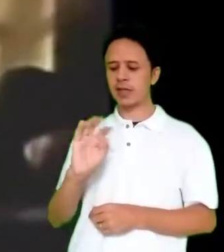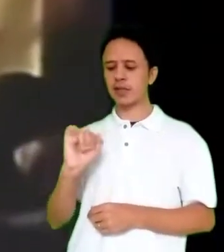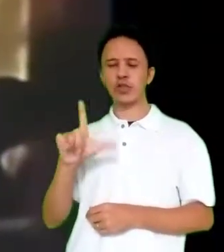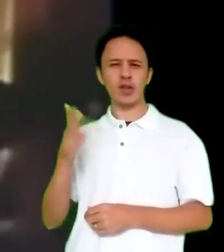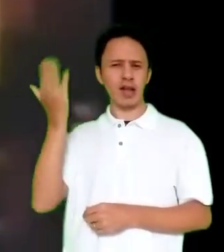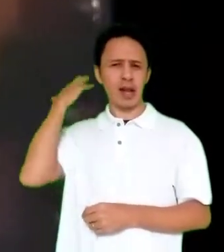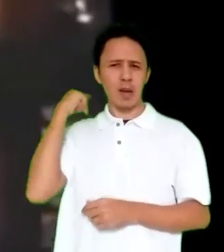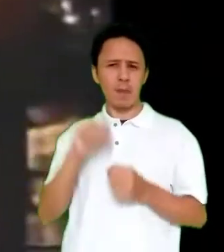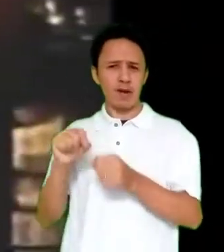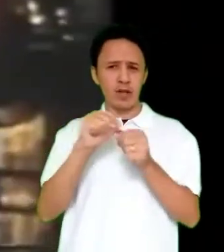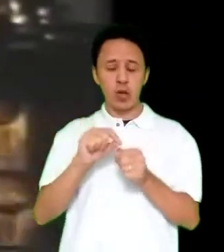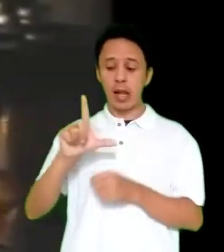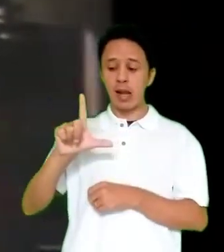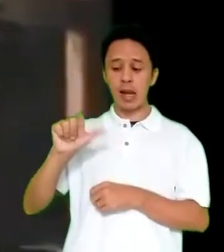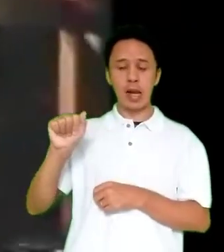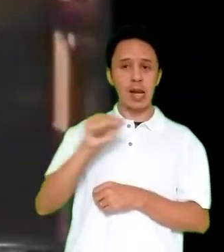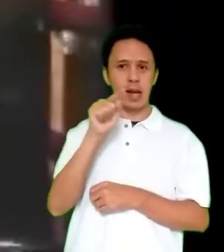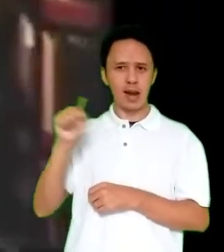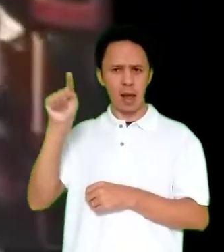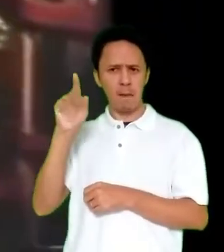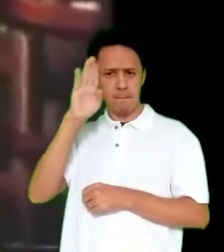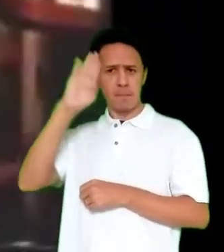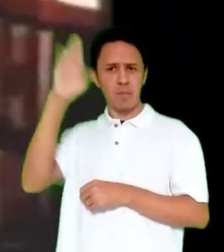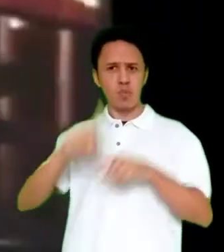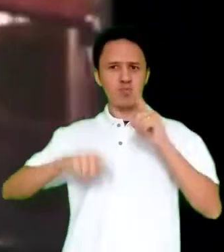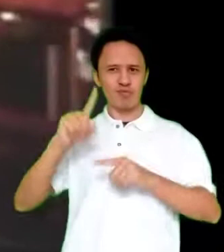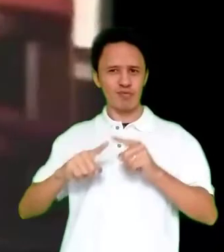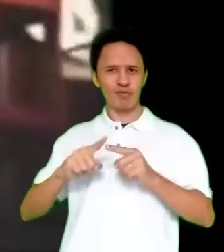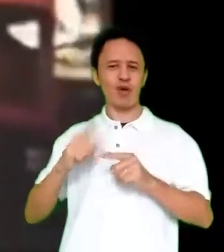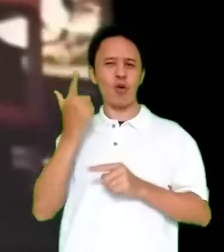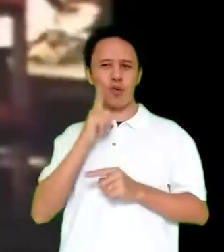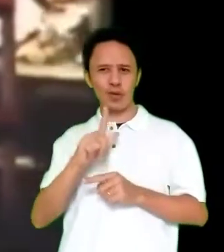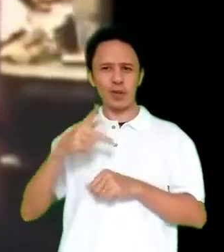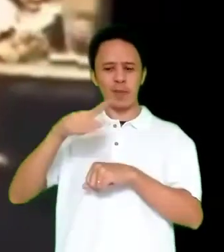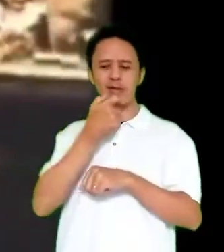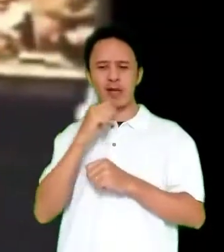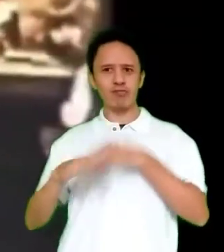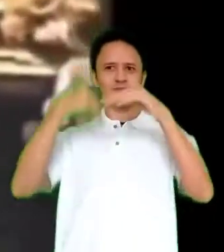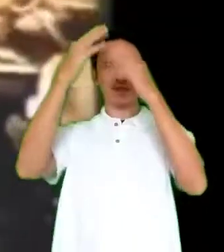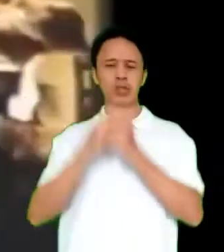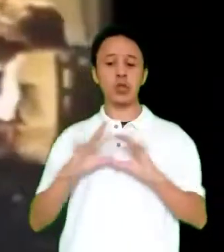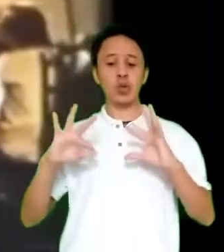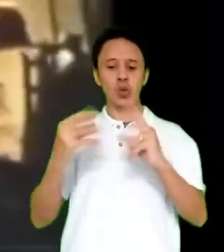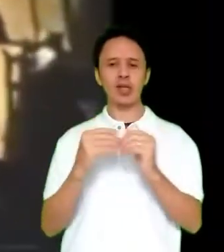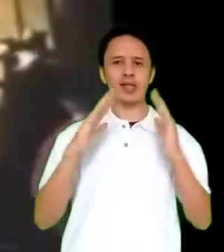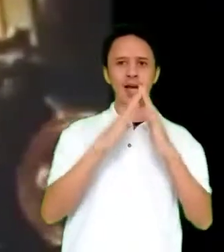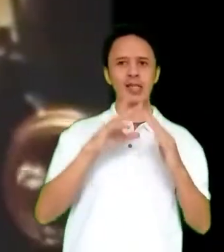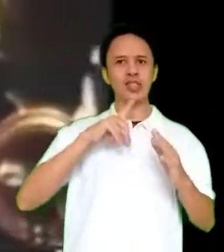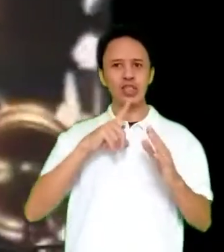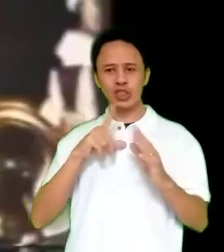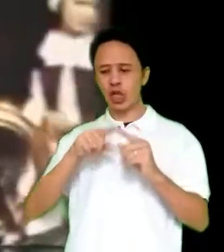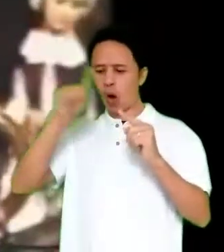Naquela época, a manufatura de lã era o grande alicerce da prosperidade inglesa. Em todas as casas, encontrava-se uma roda